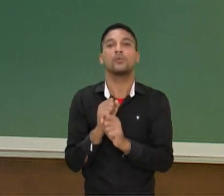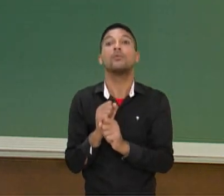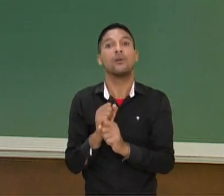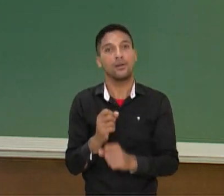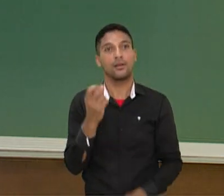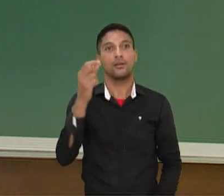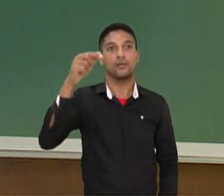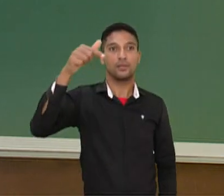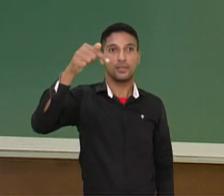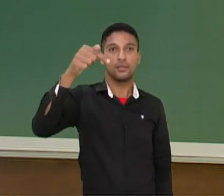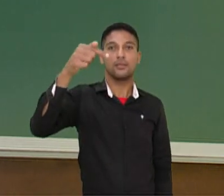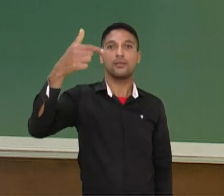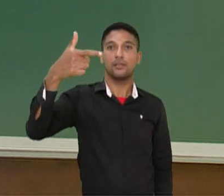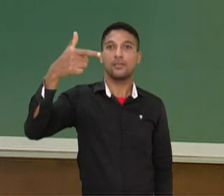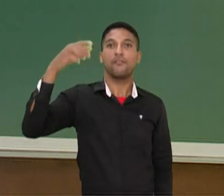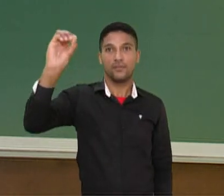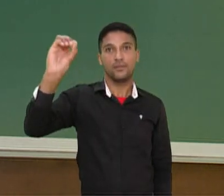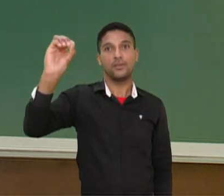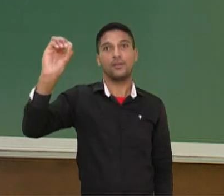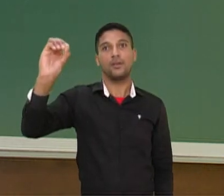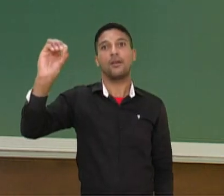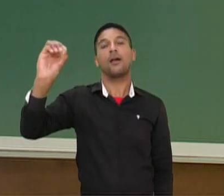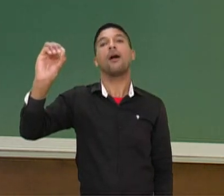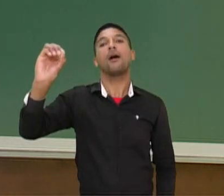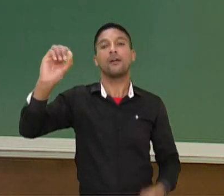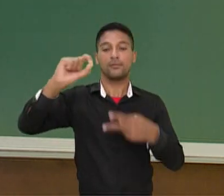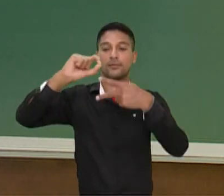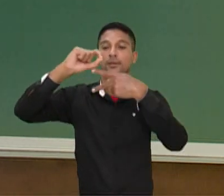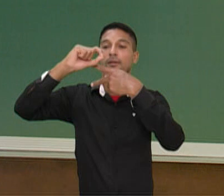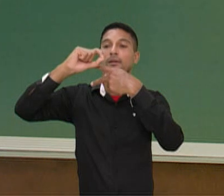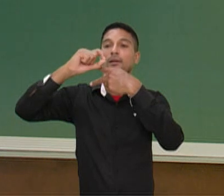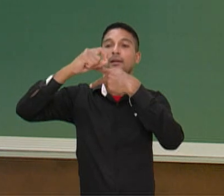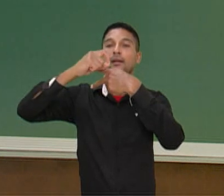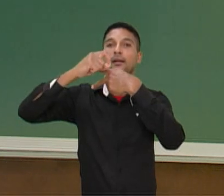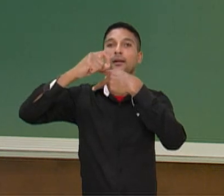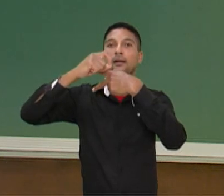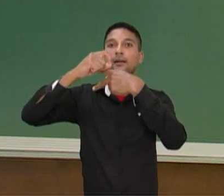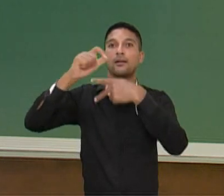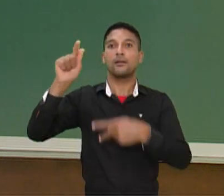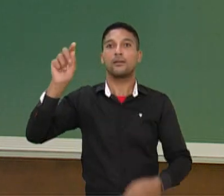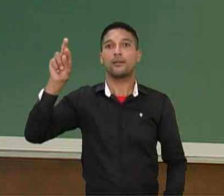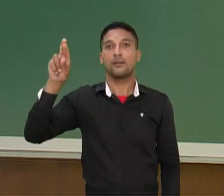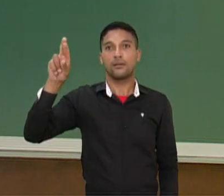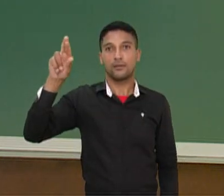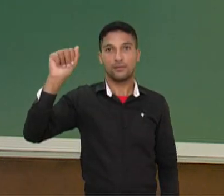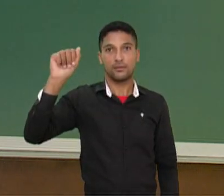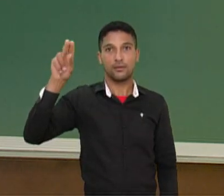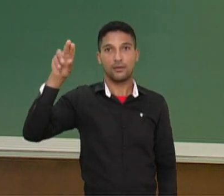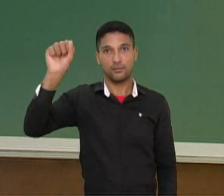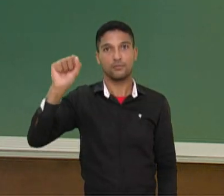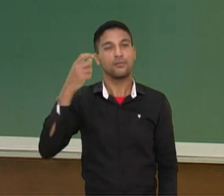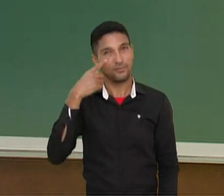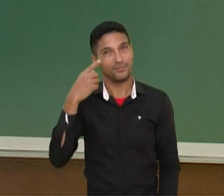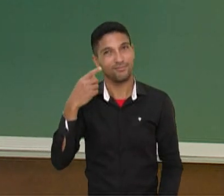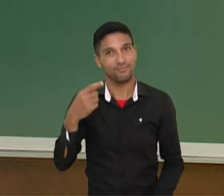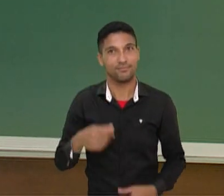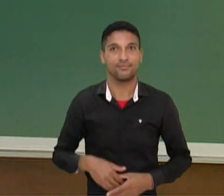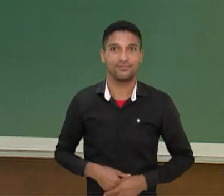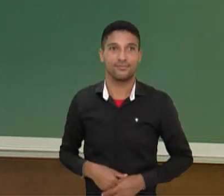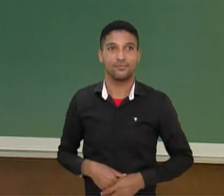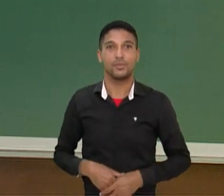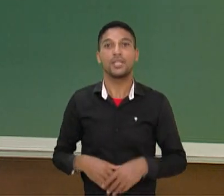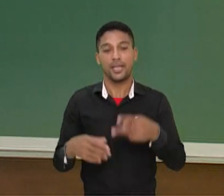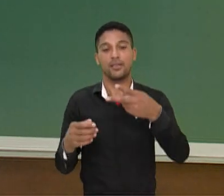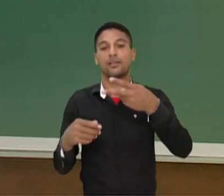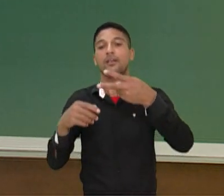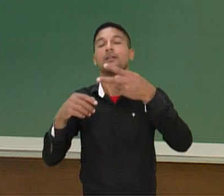720 graus. E eu precisei de uma fórmula para descobrir isso? Não, é só você dividir em triângulos, tá bom? Deu